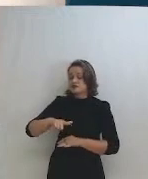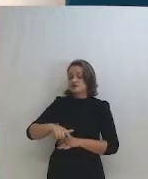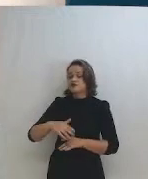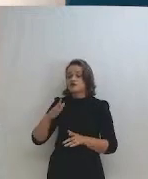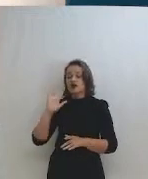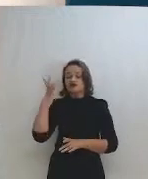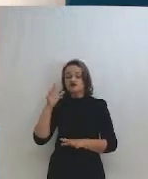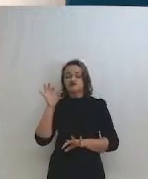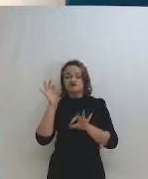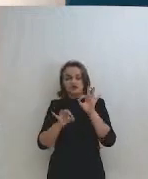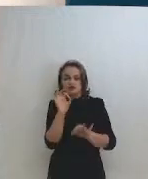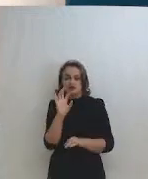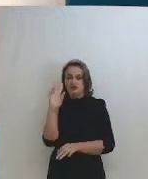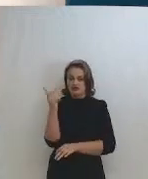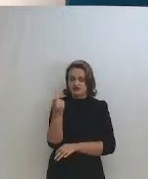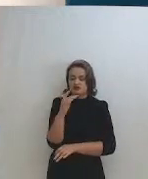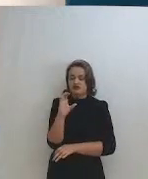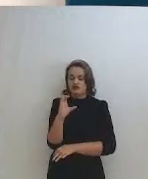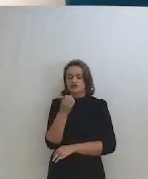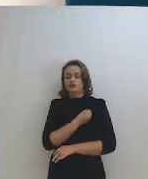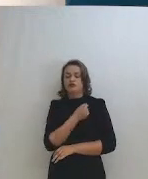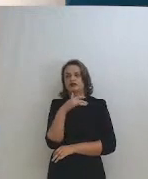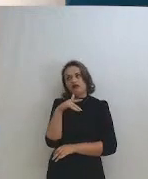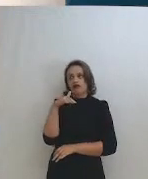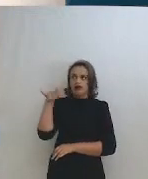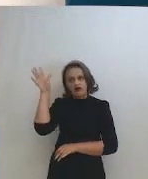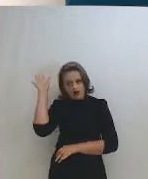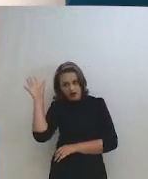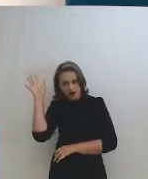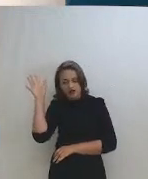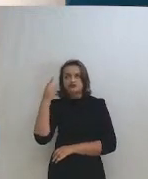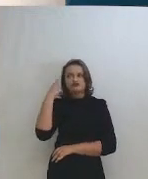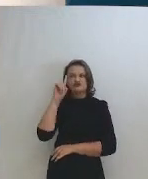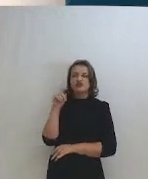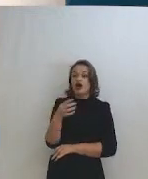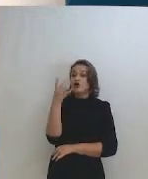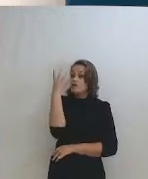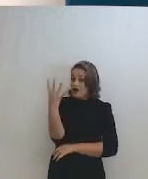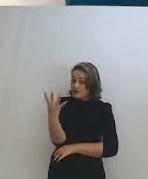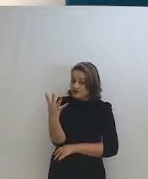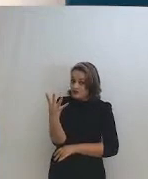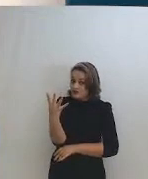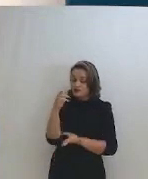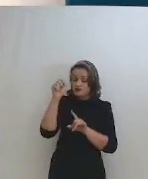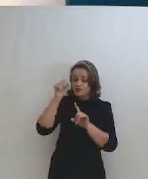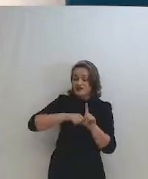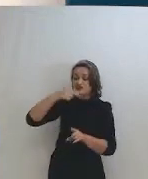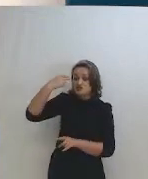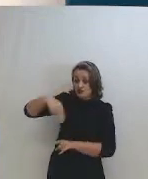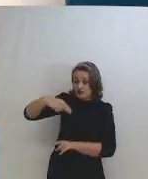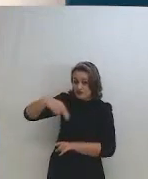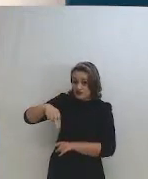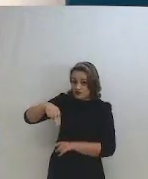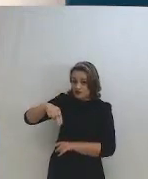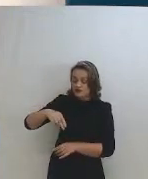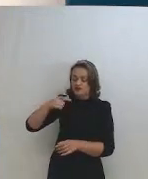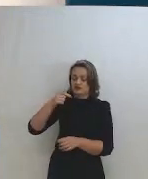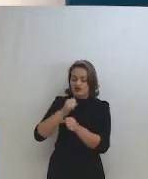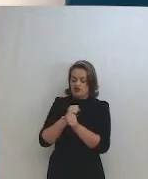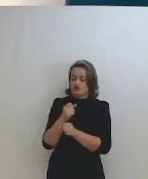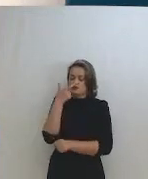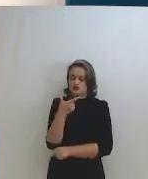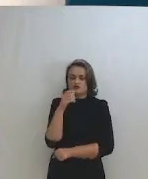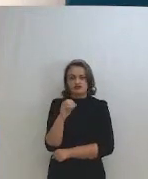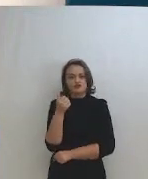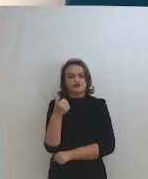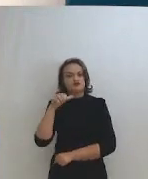corpus número tal, tal, tal, tal, do dia 4 de novembro de 2019, onde por unanimidade de votos foi